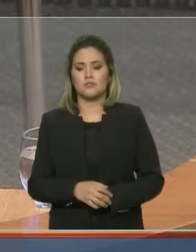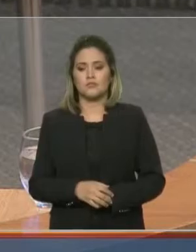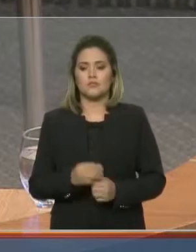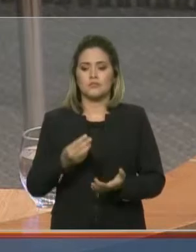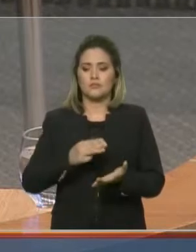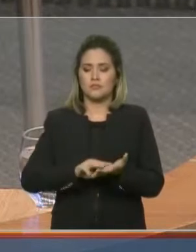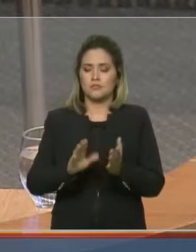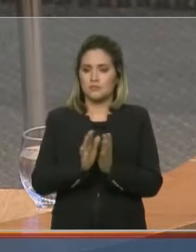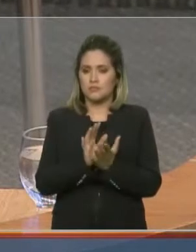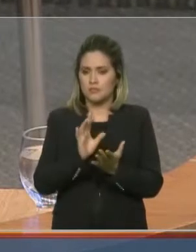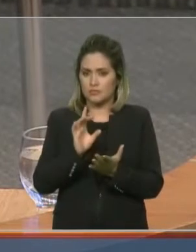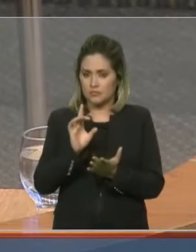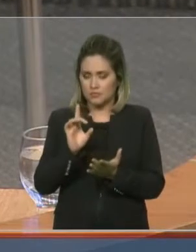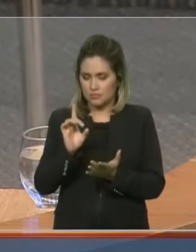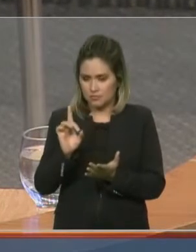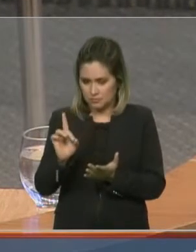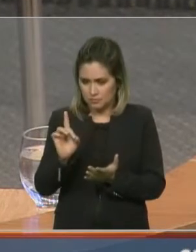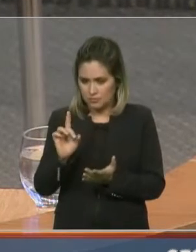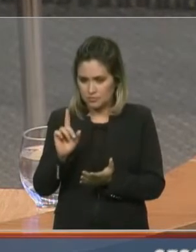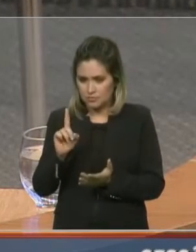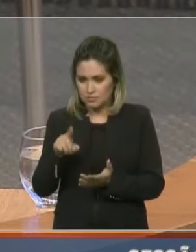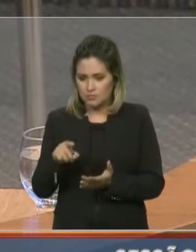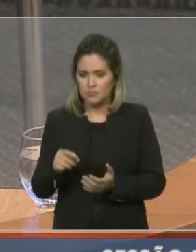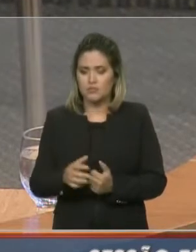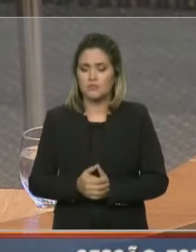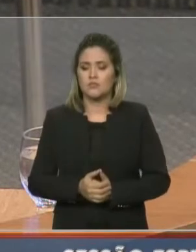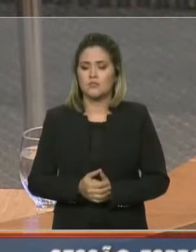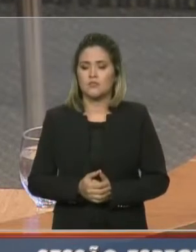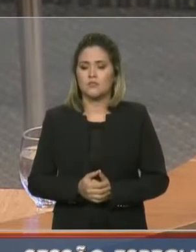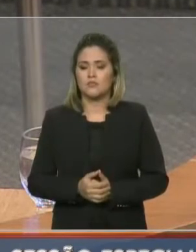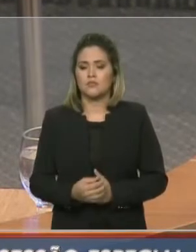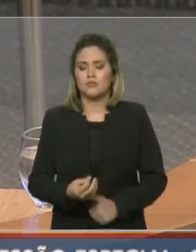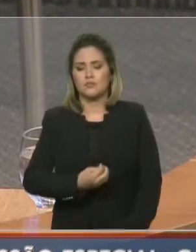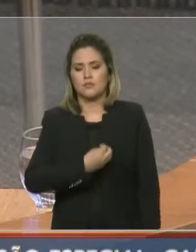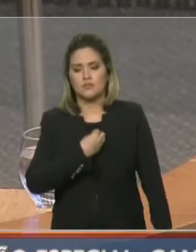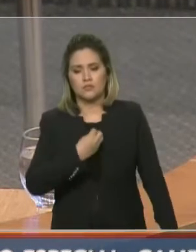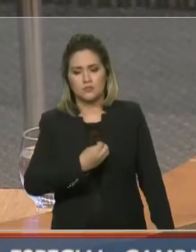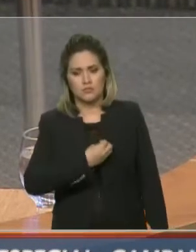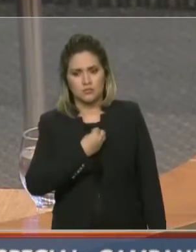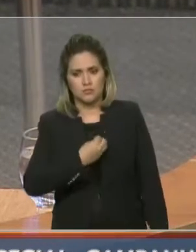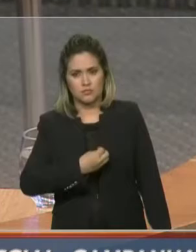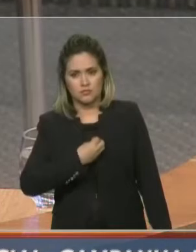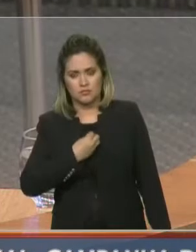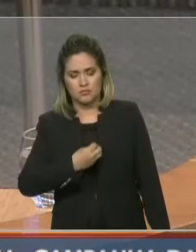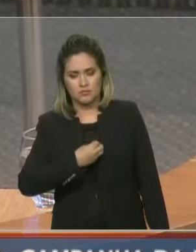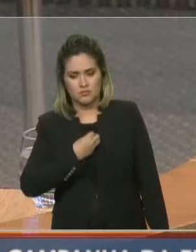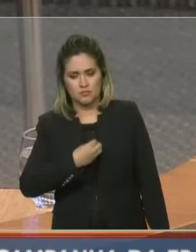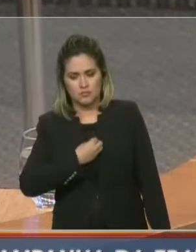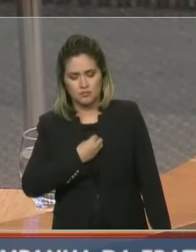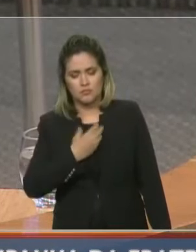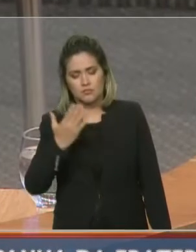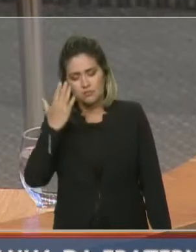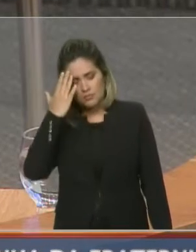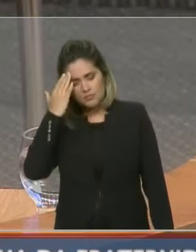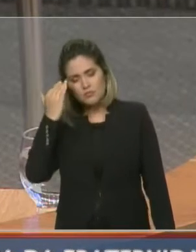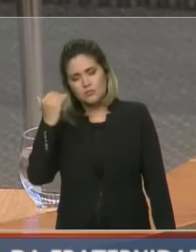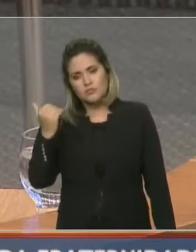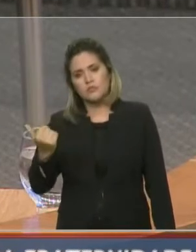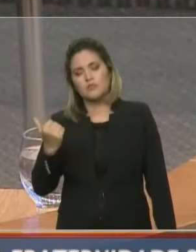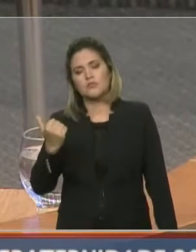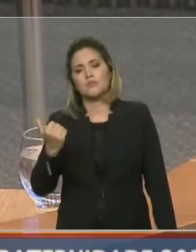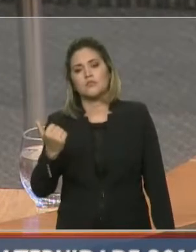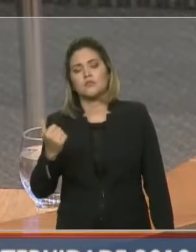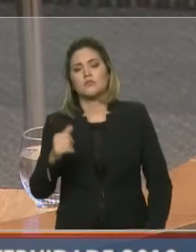consistia em conduzir a vida mediante a um saber capaz de orientar o